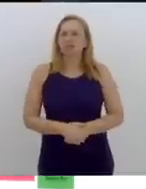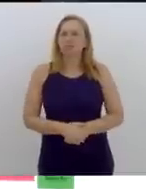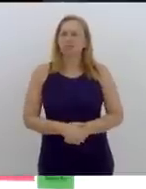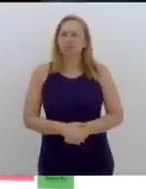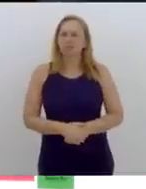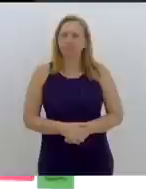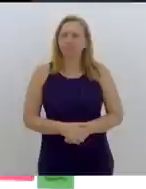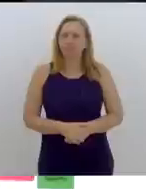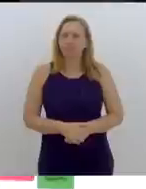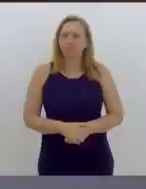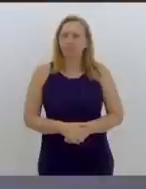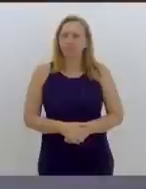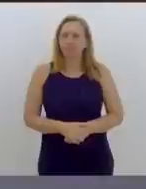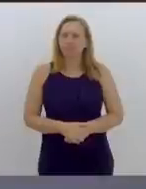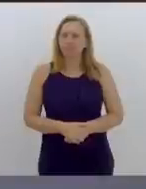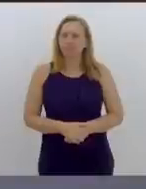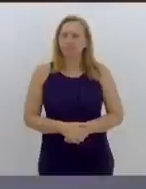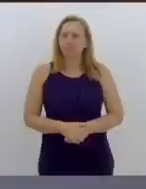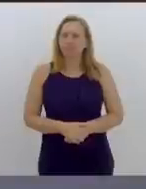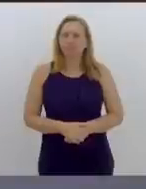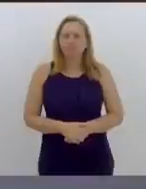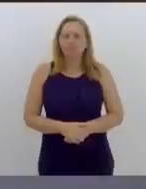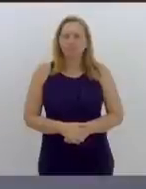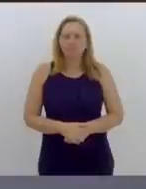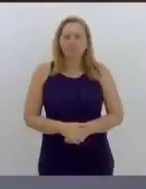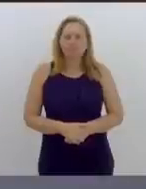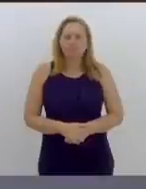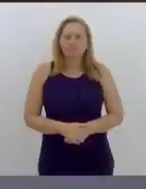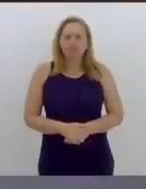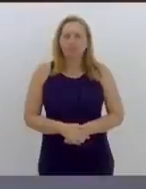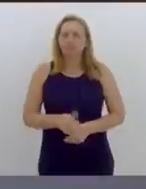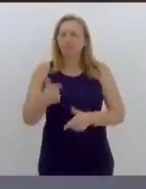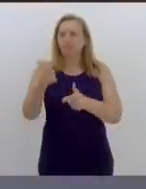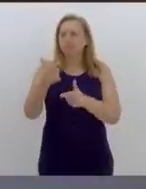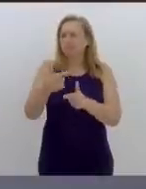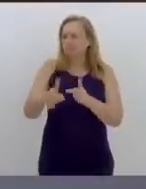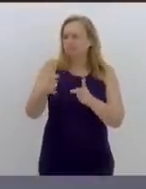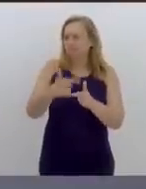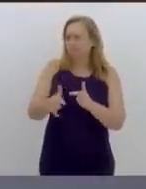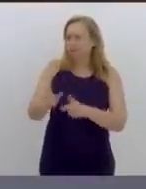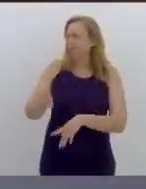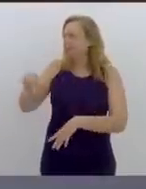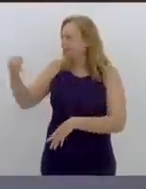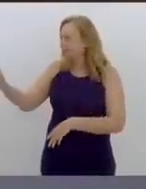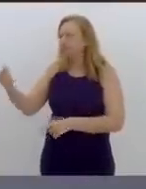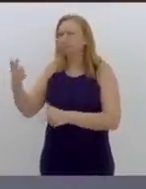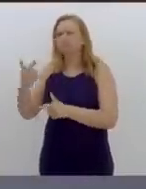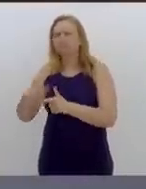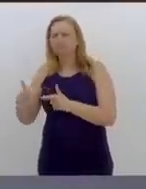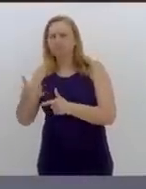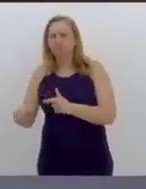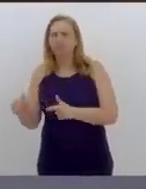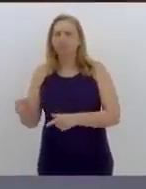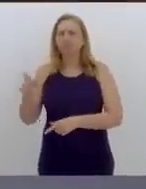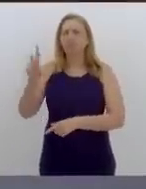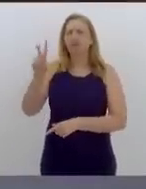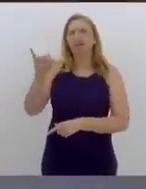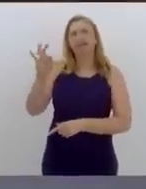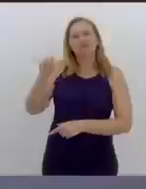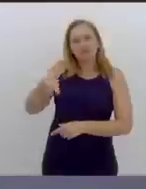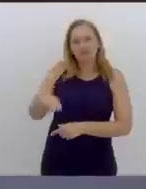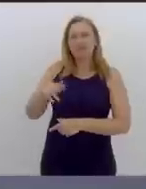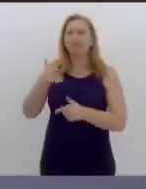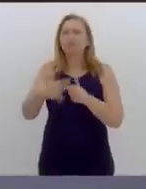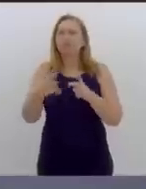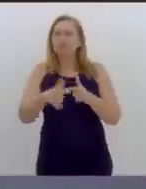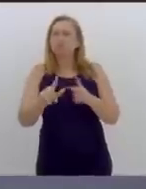fazer o seguinte Olha só você tem um problema o Rio tem outra o Portugal tem outro Valentim tem outro Wallace